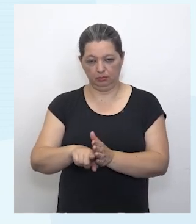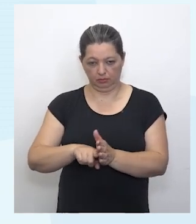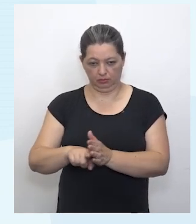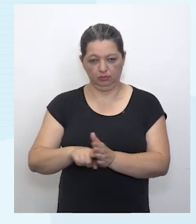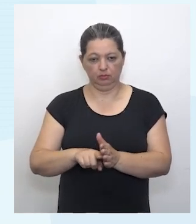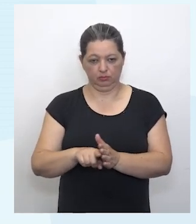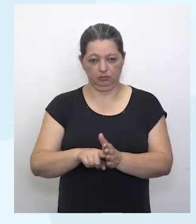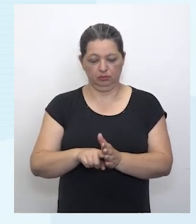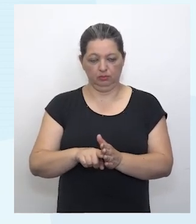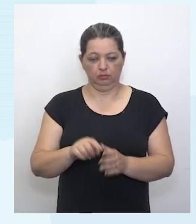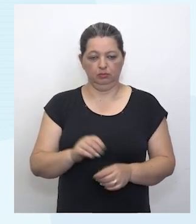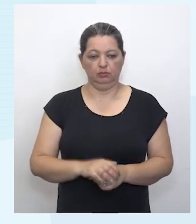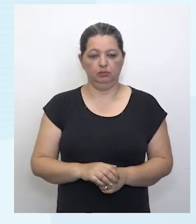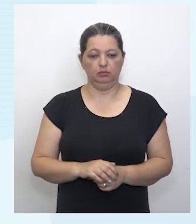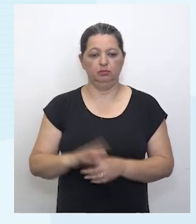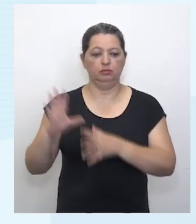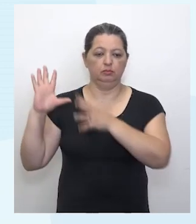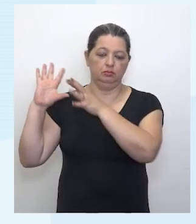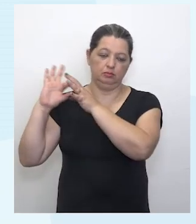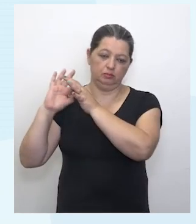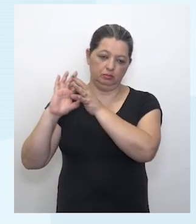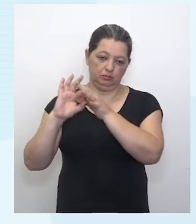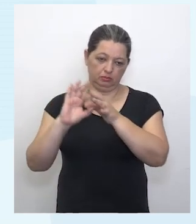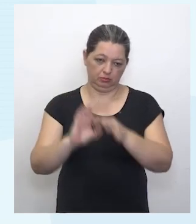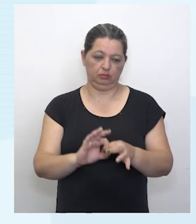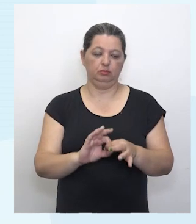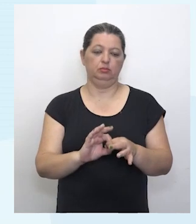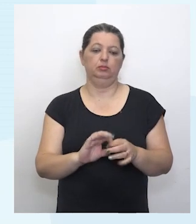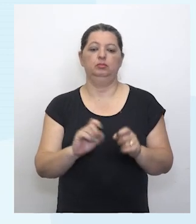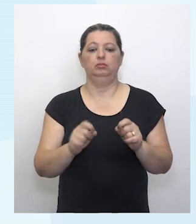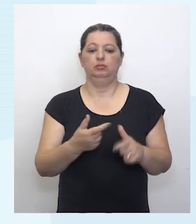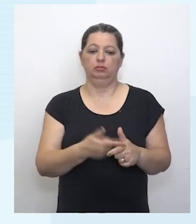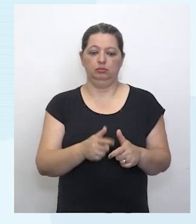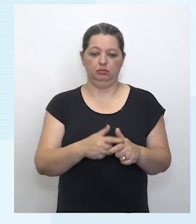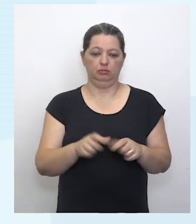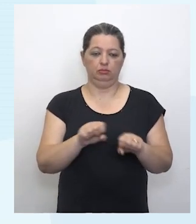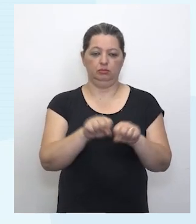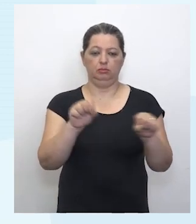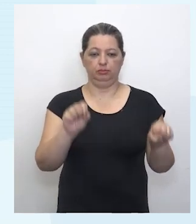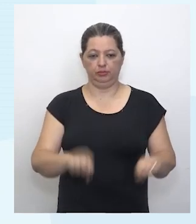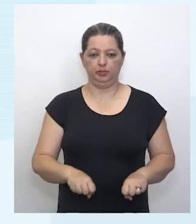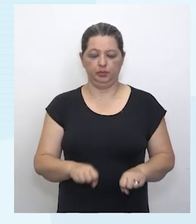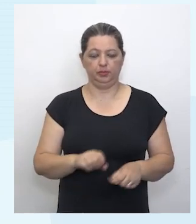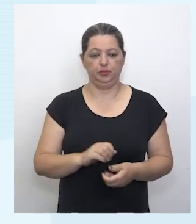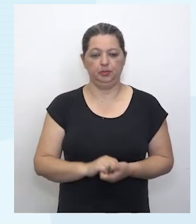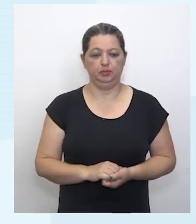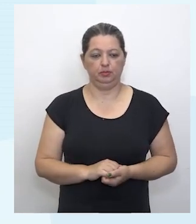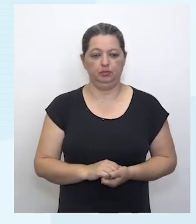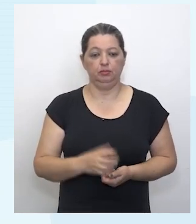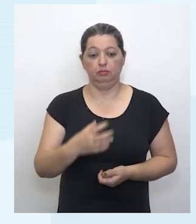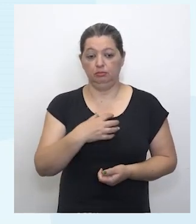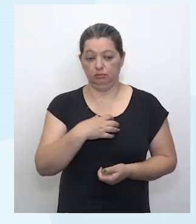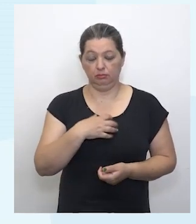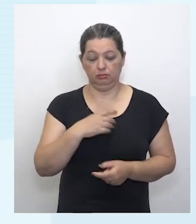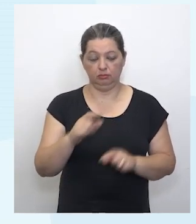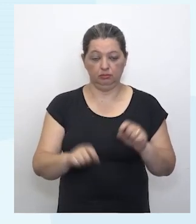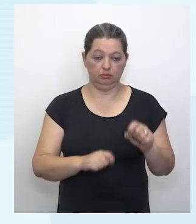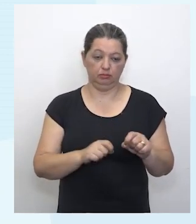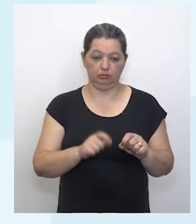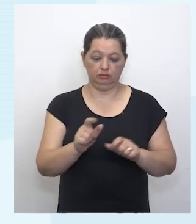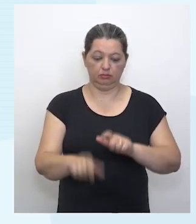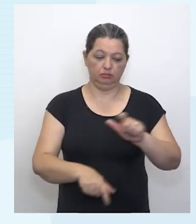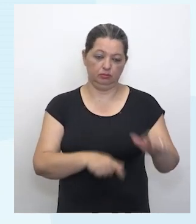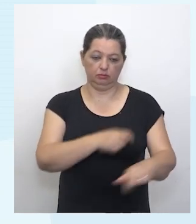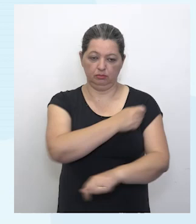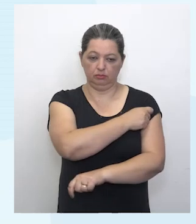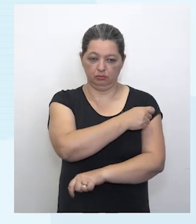prévio, contextualização, problematização e sistematização, de modo que esses estudantes